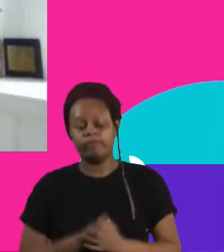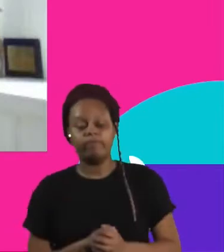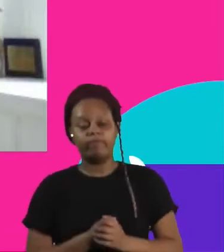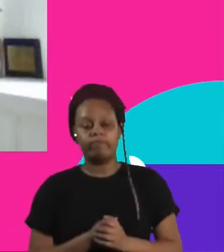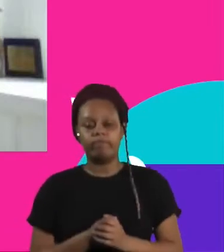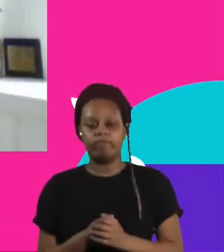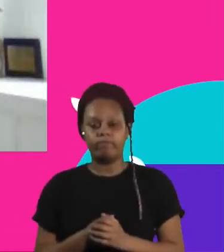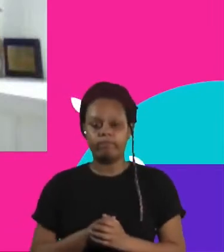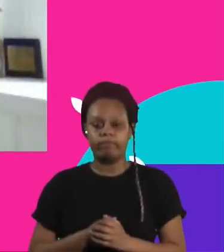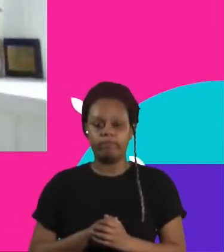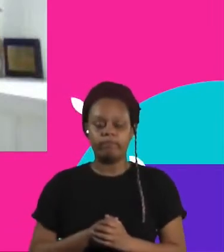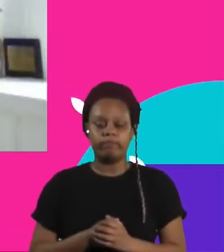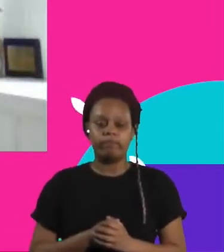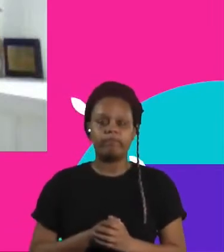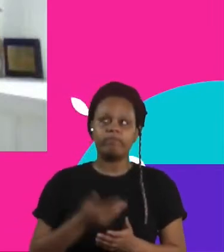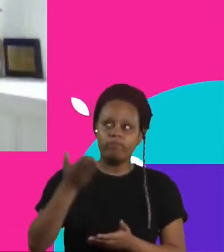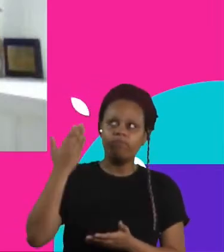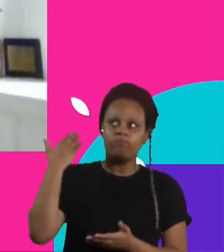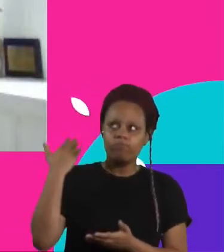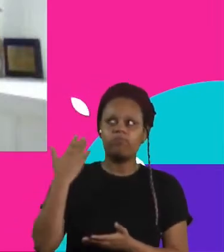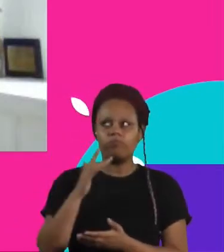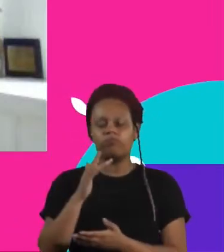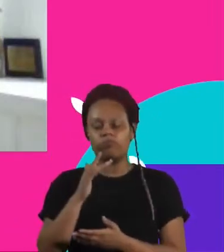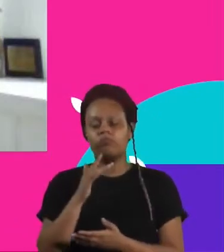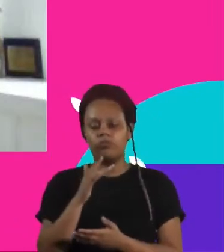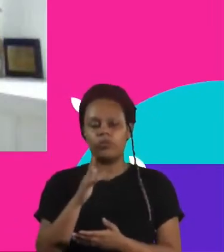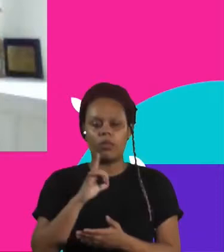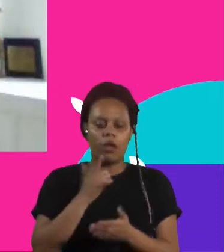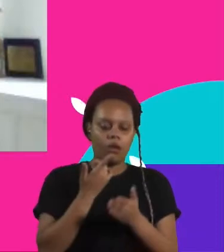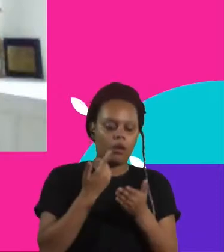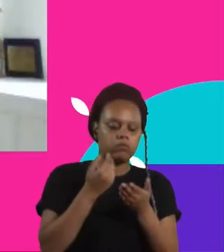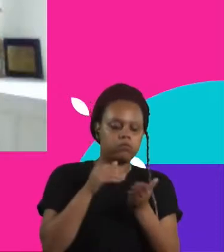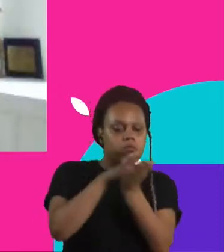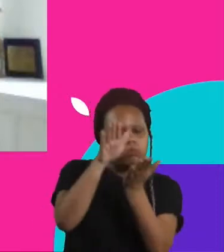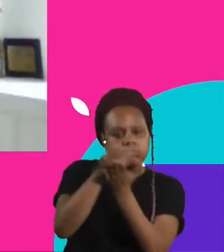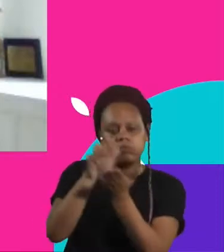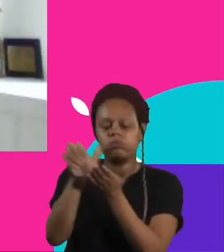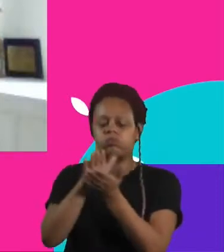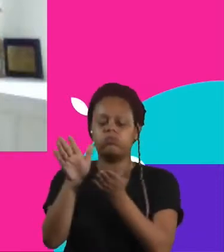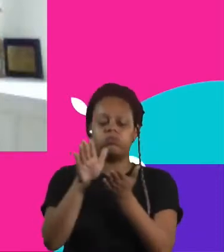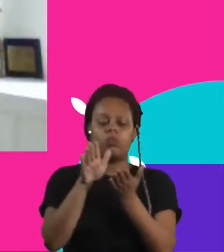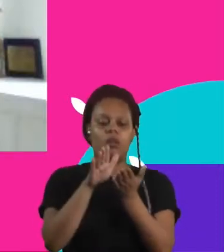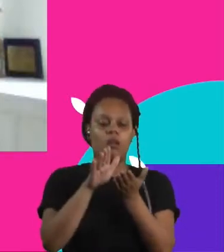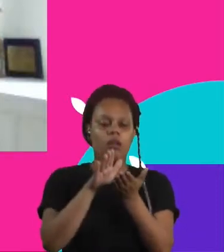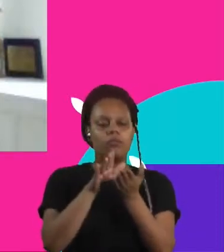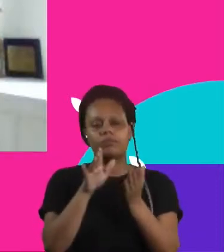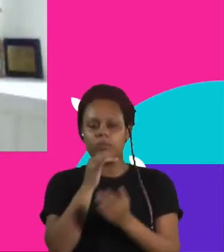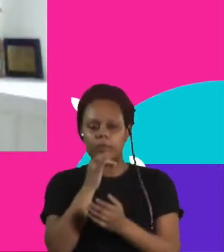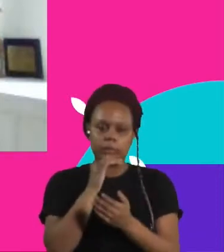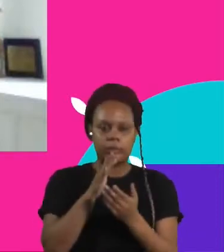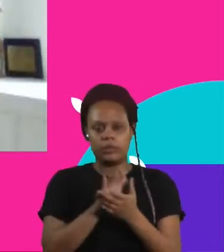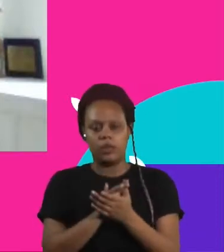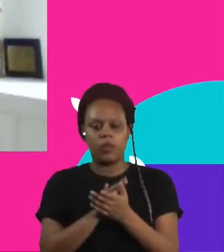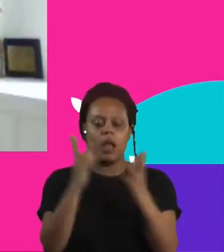OCDE começou a publicar documentos e estudos mostrando quais seriam as habilidades